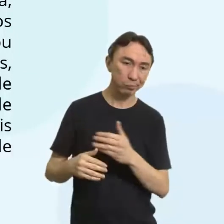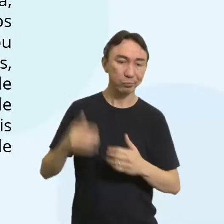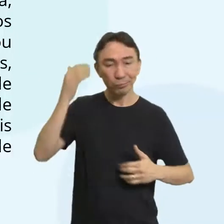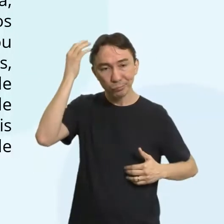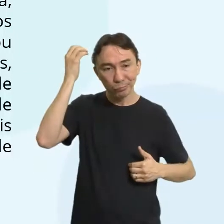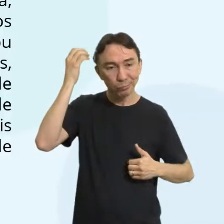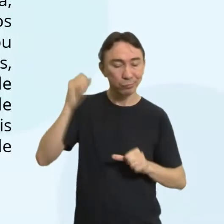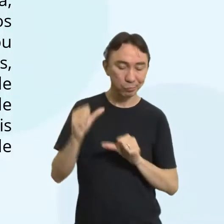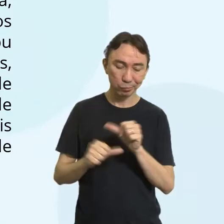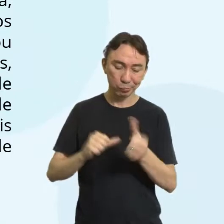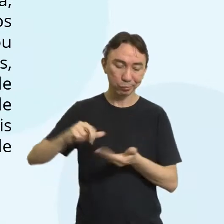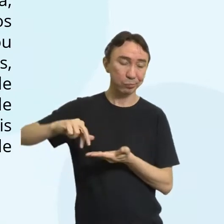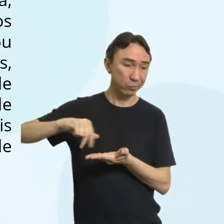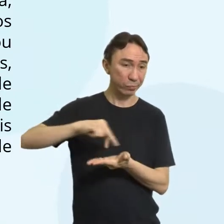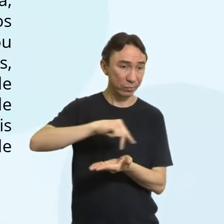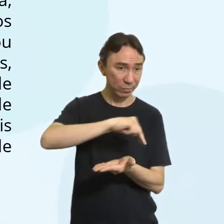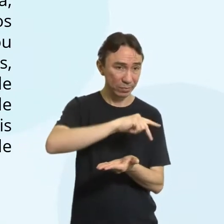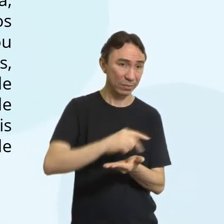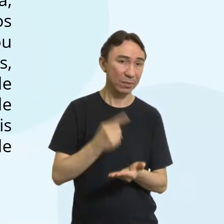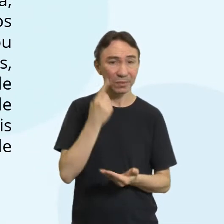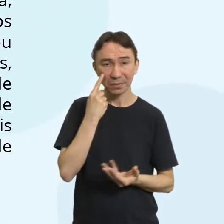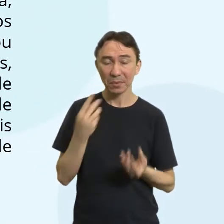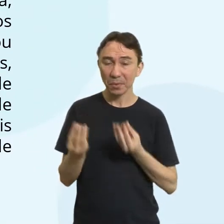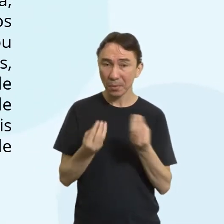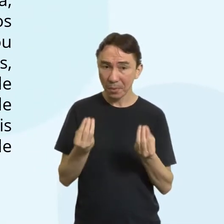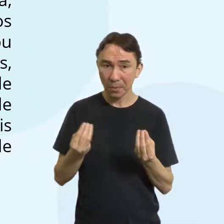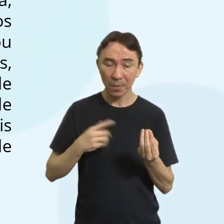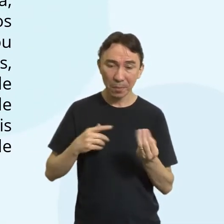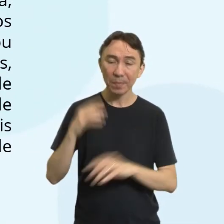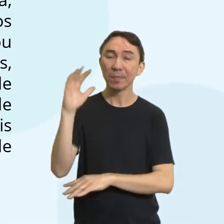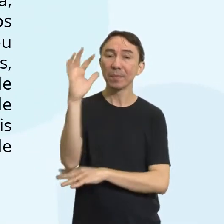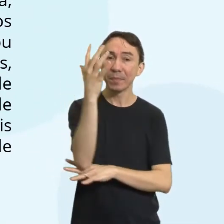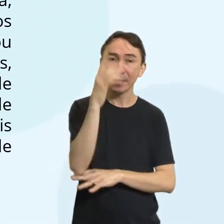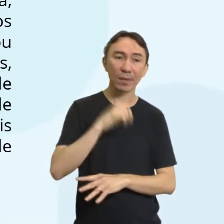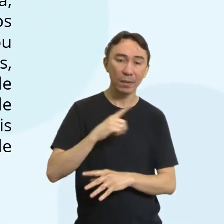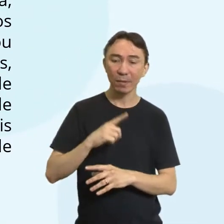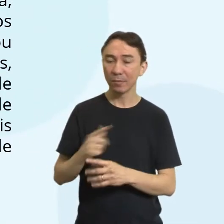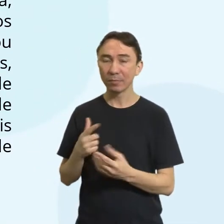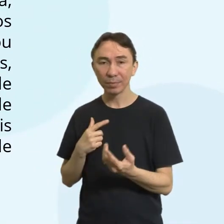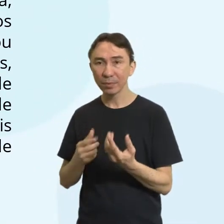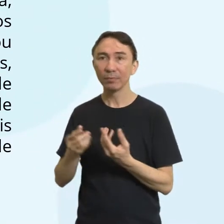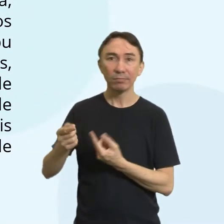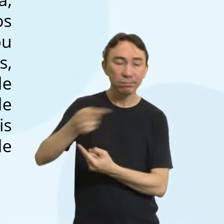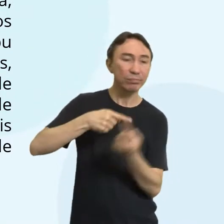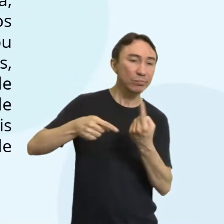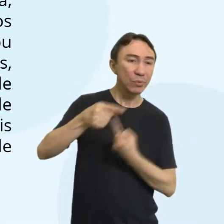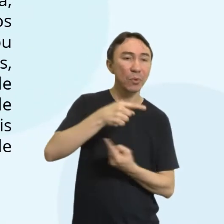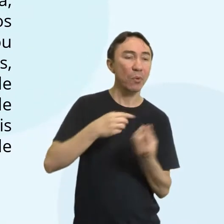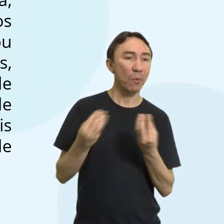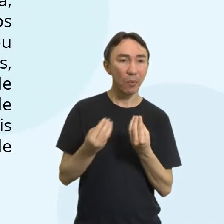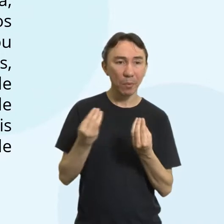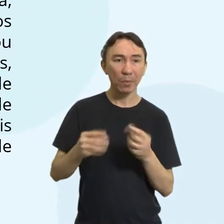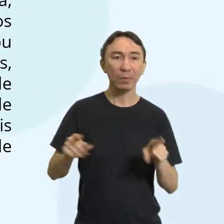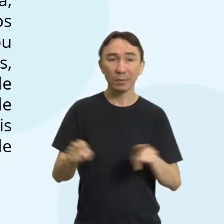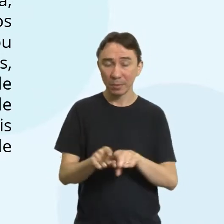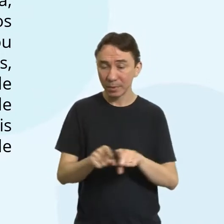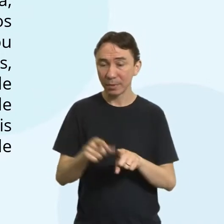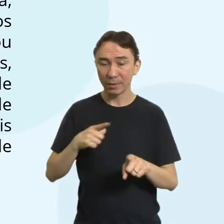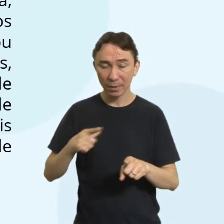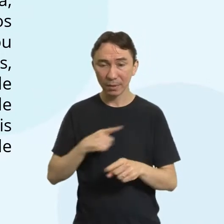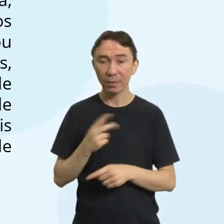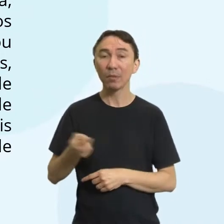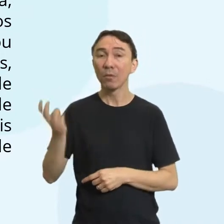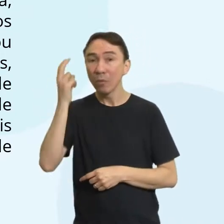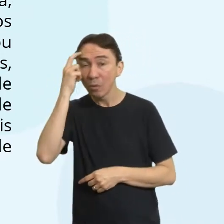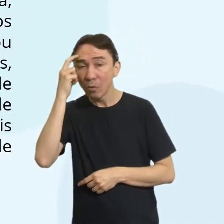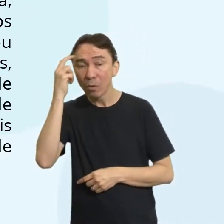pelo planeta e diferentes formas de interação com a natureza, valorizando e respeitando a diversidade étnica, cultural